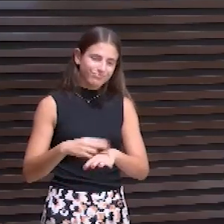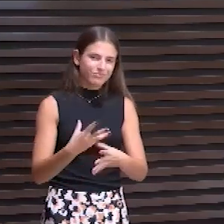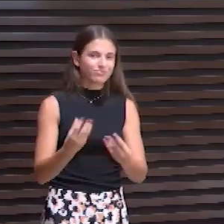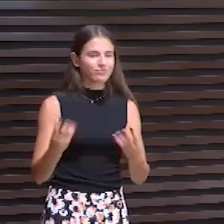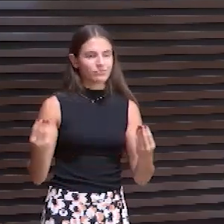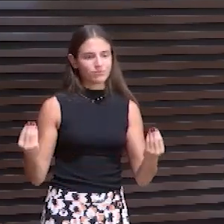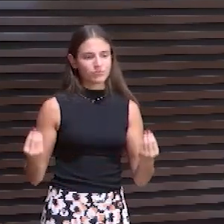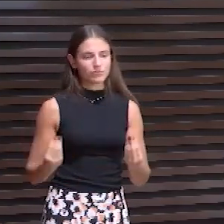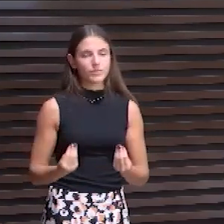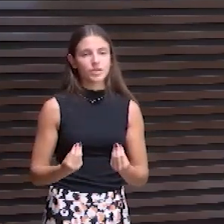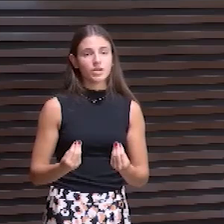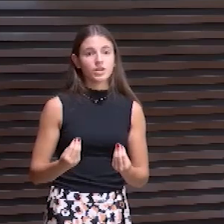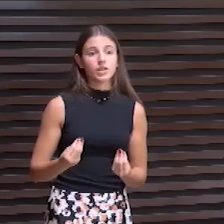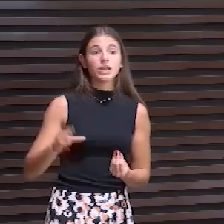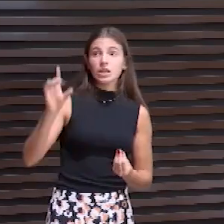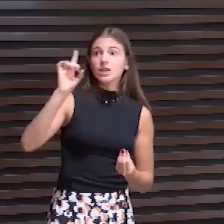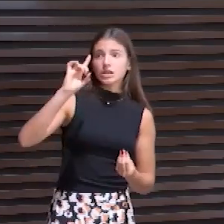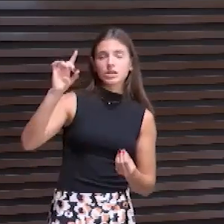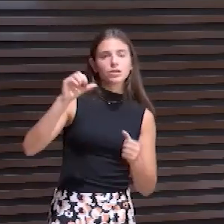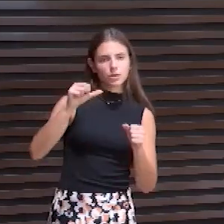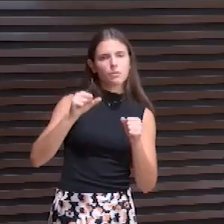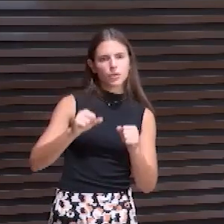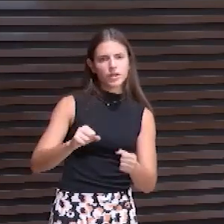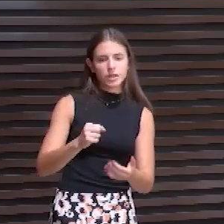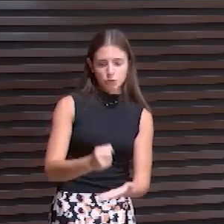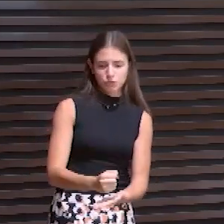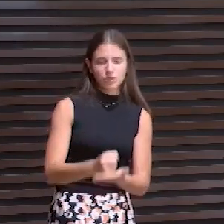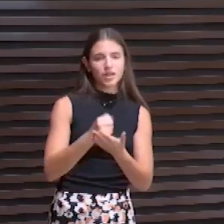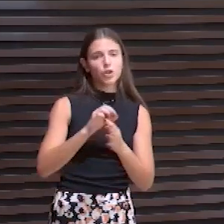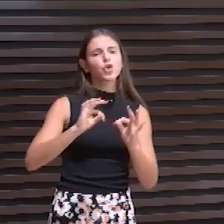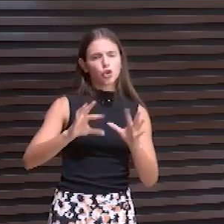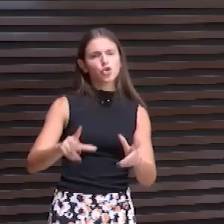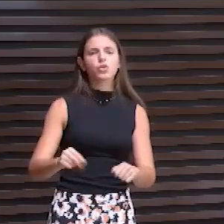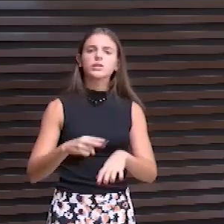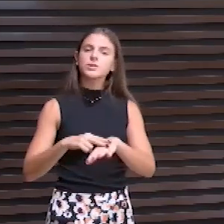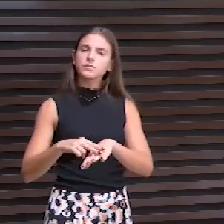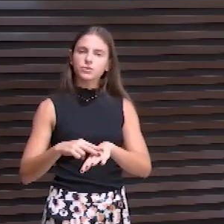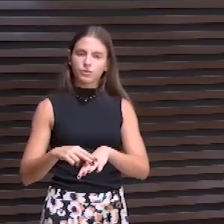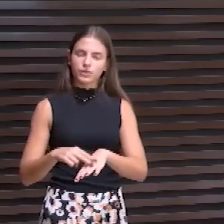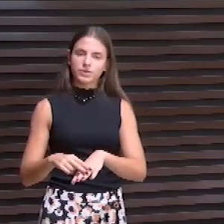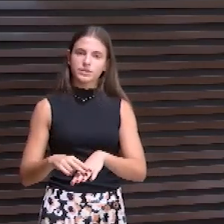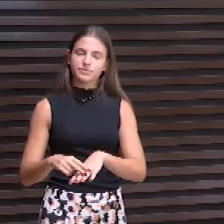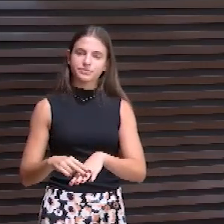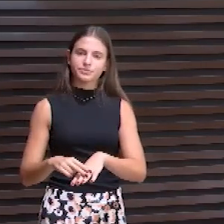E Deus, ele poderia ter sustentado todas as viúvas de Israel, que era o seu povo terreno.